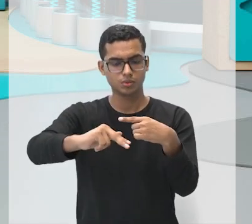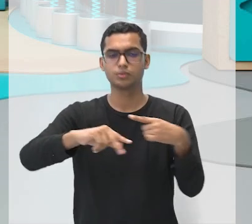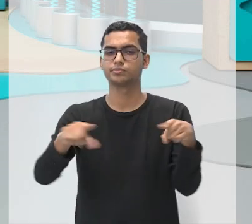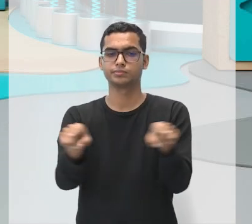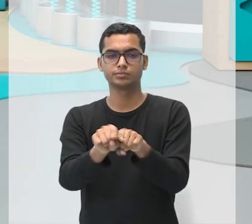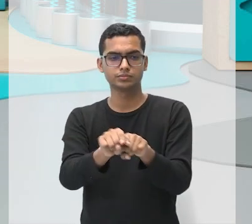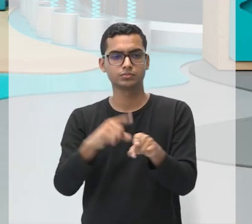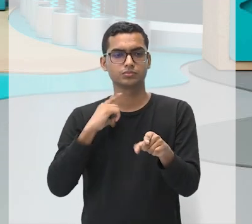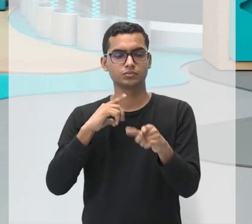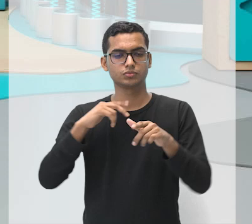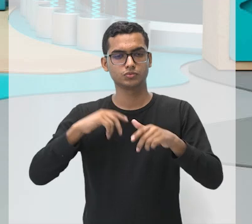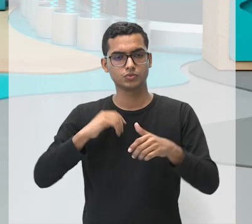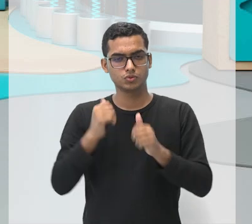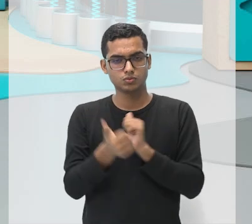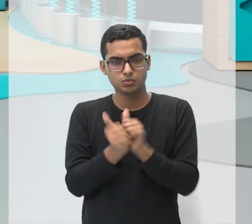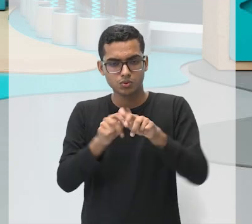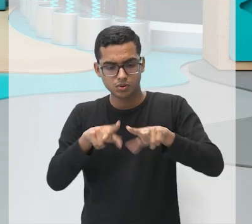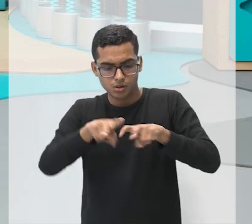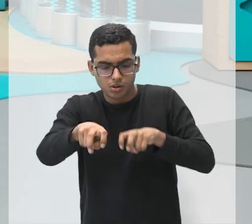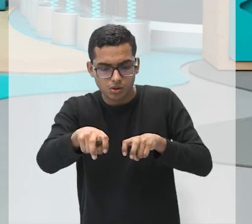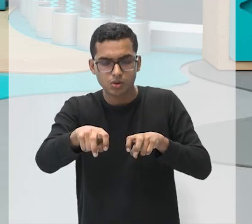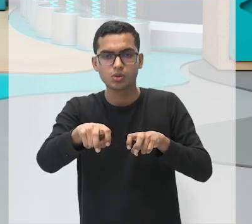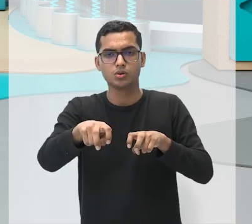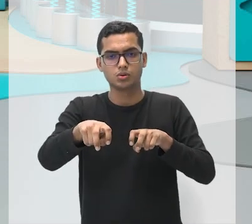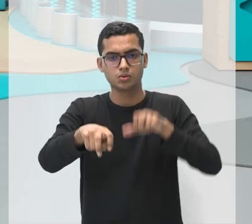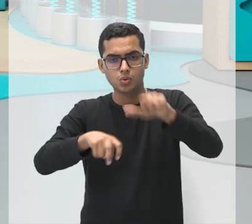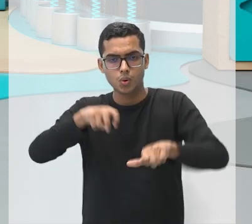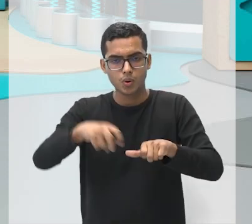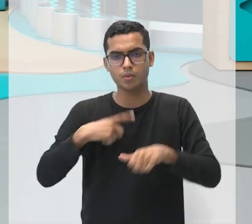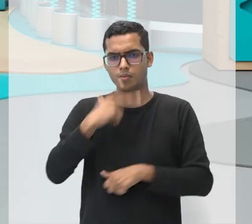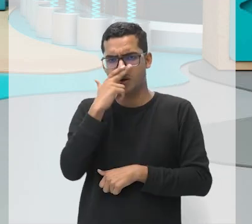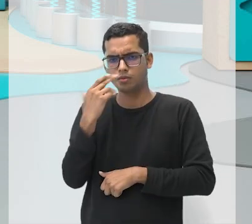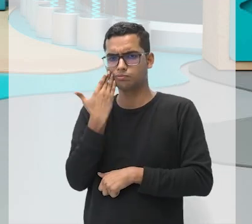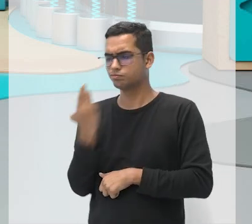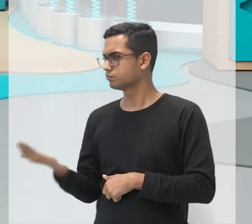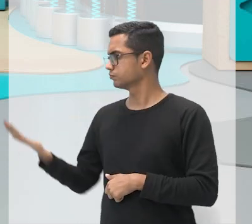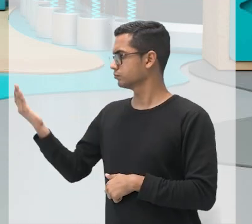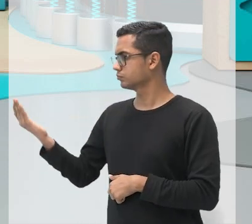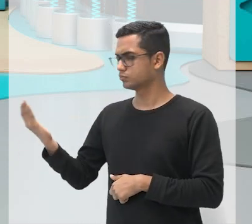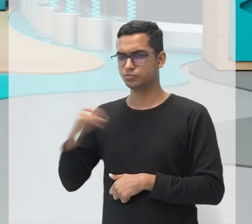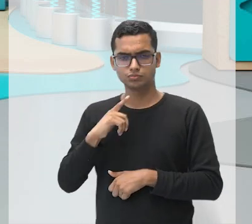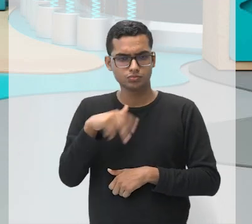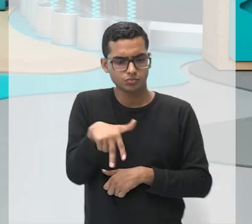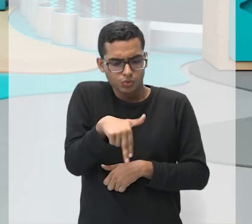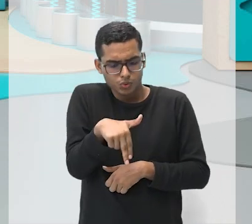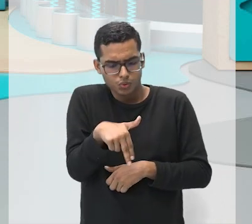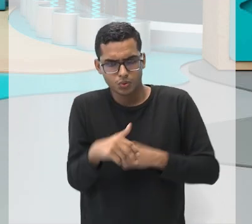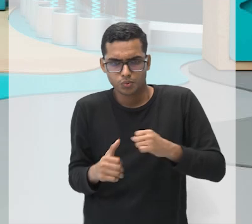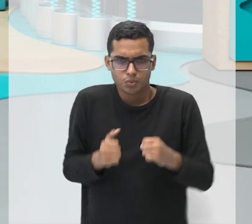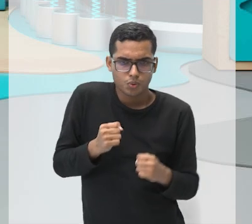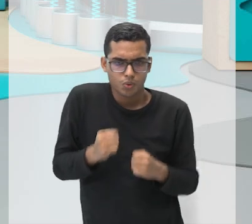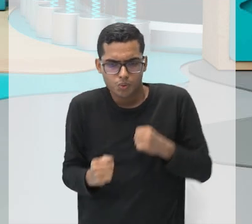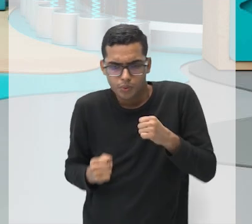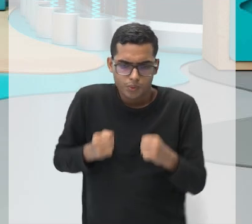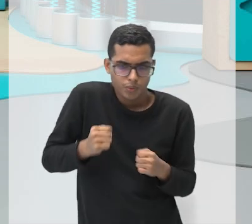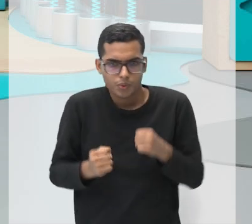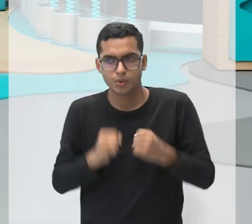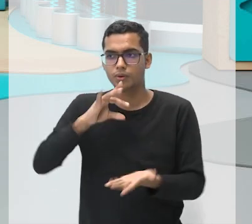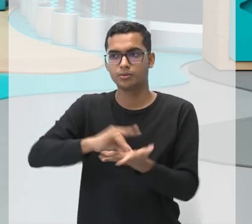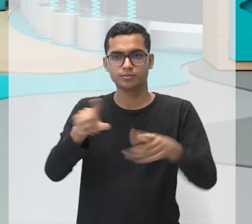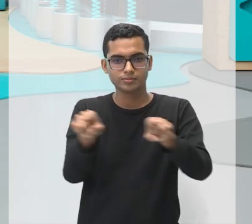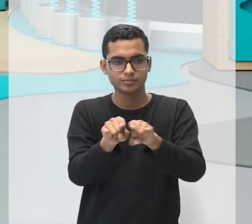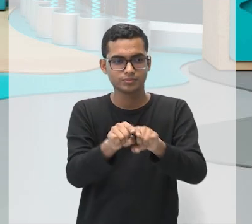Os revezamentos, a marcha atlética, que é aquela que parece que o indivíduo anda com os pés bem pertinho do chão e parece que ele